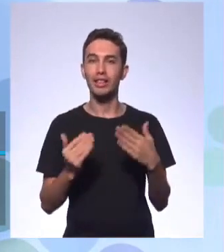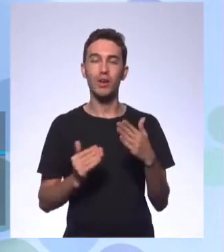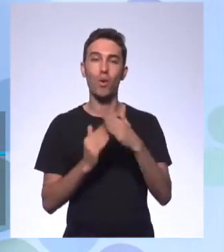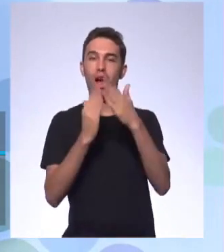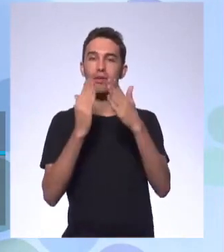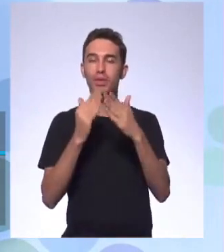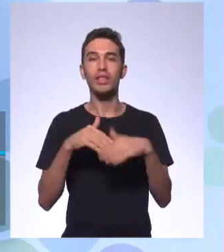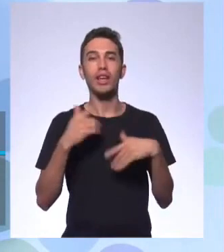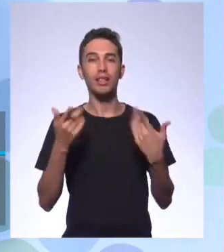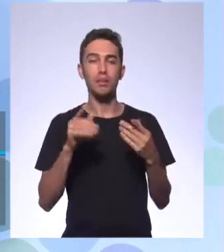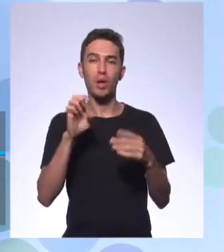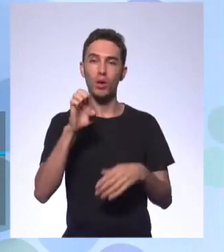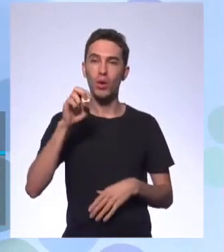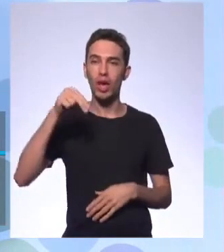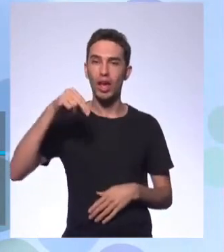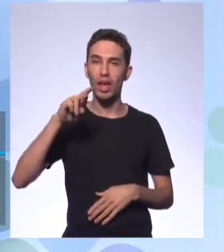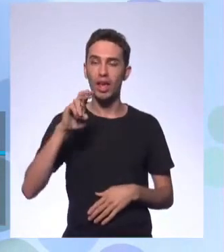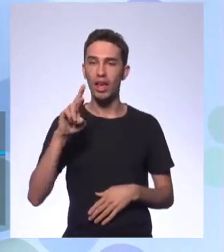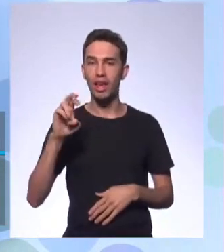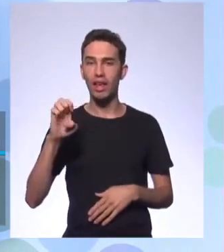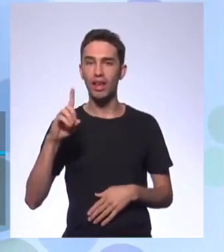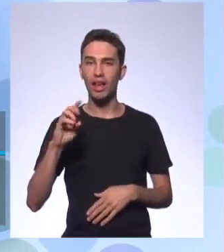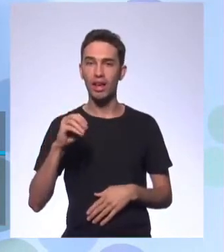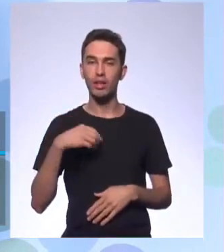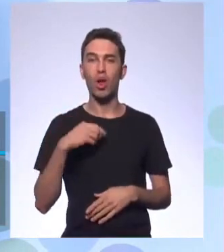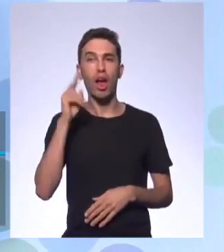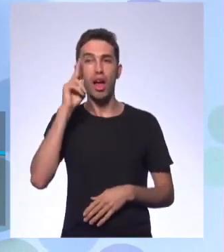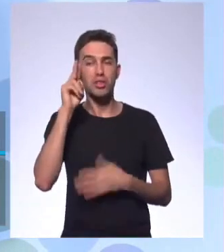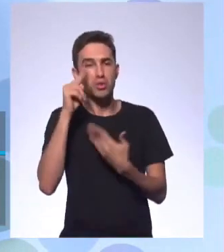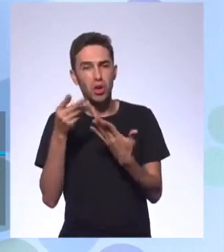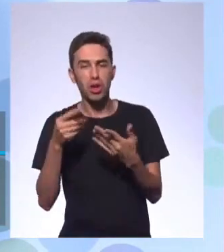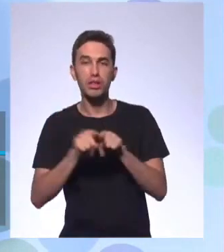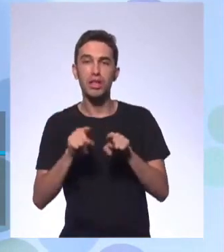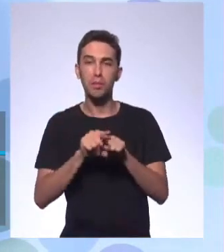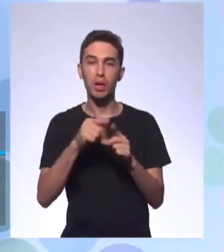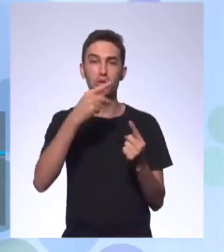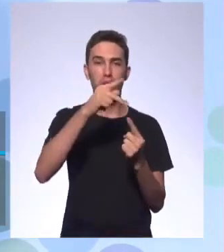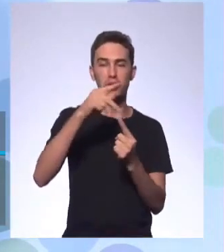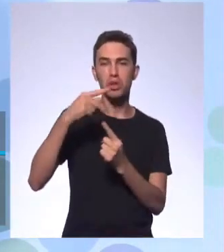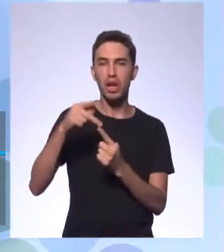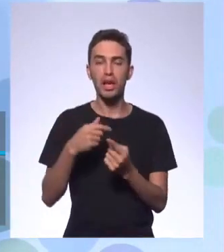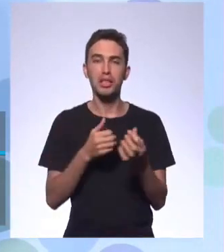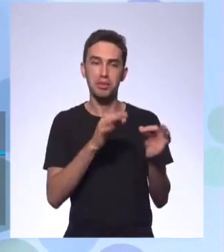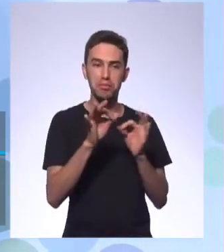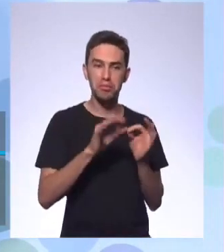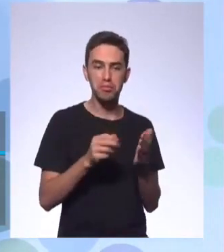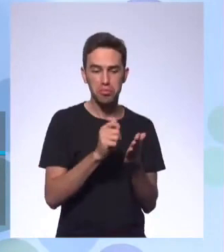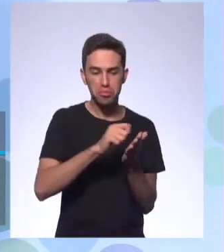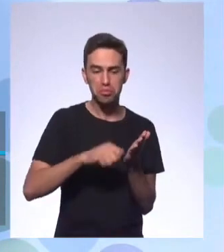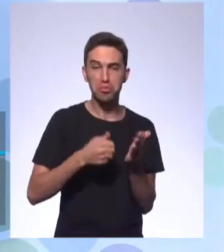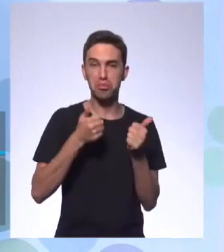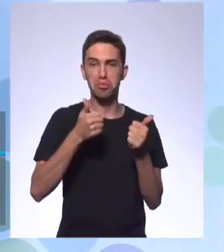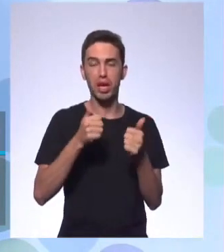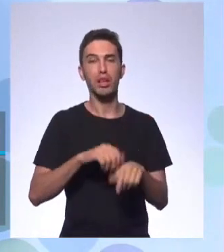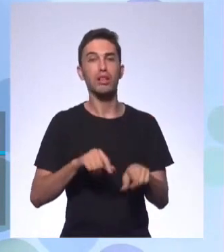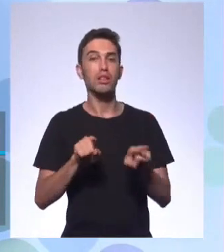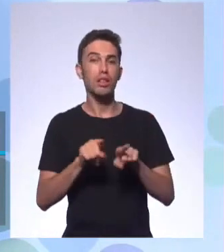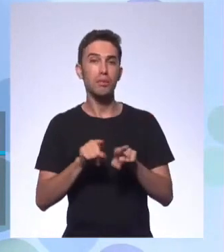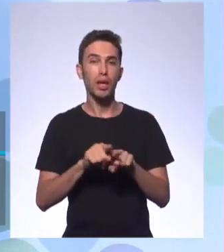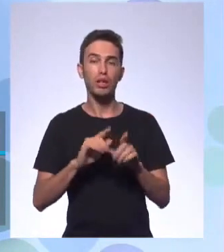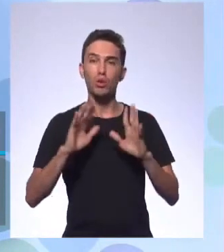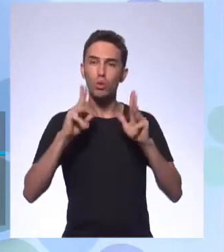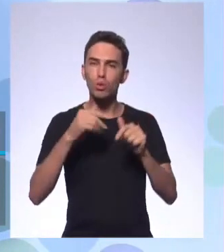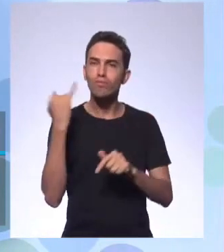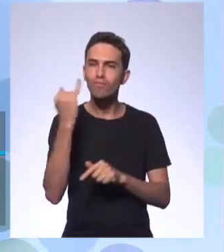história, o enredo, a história em si, personagens bem elaborados, bem construídos, tudo isso é importantíssimo para criar